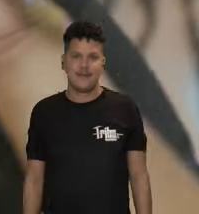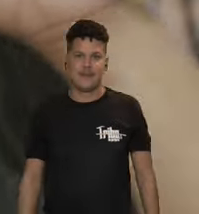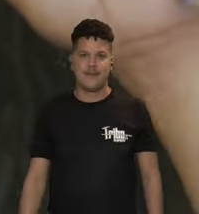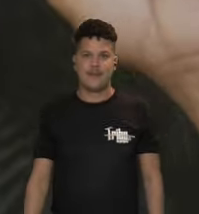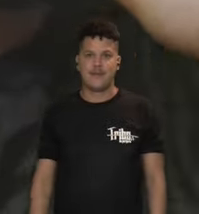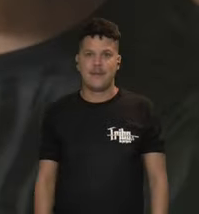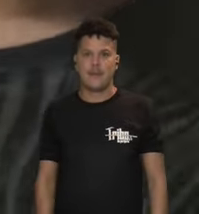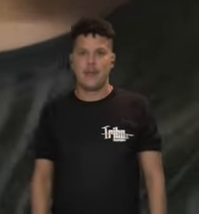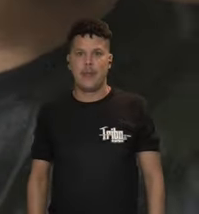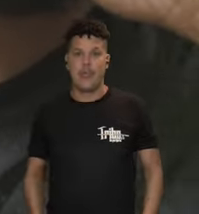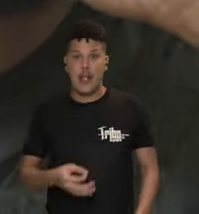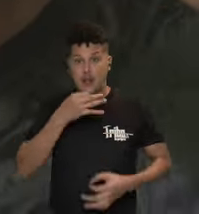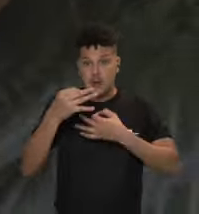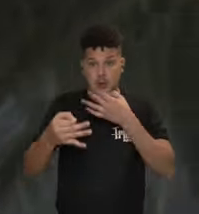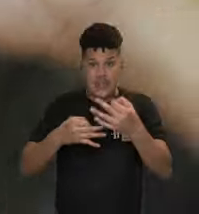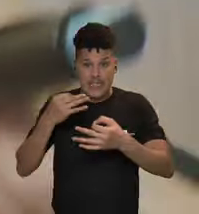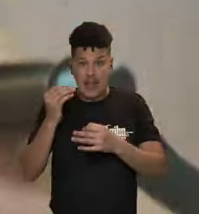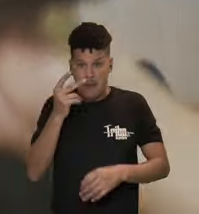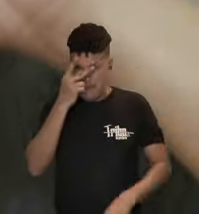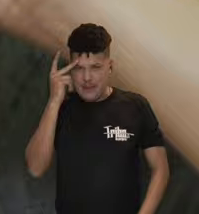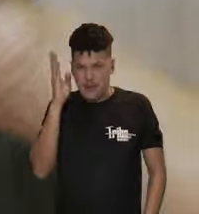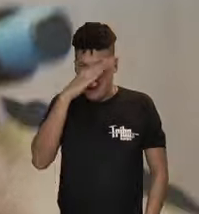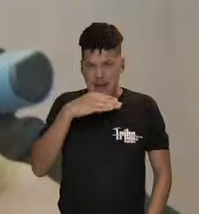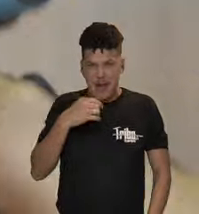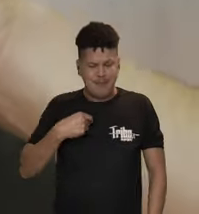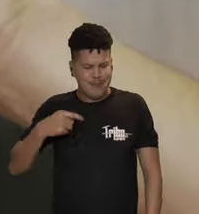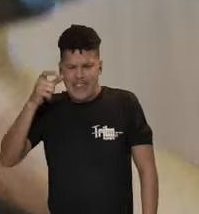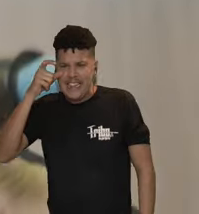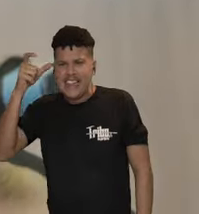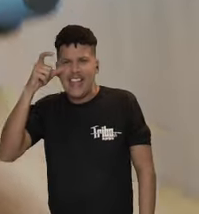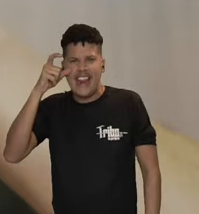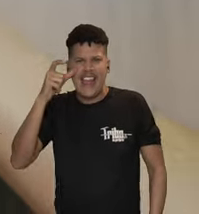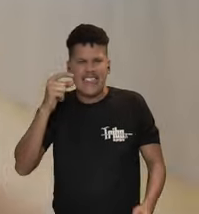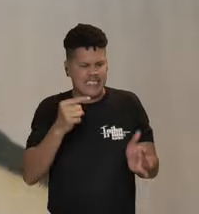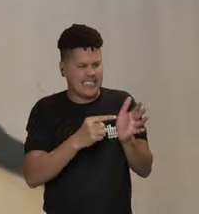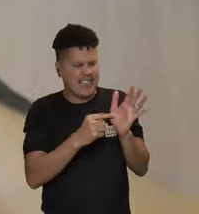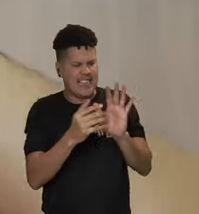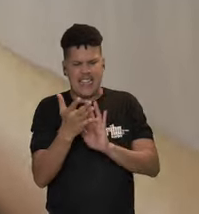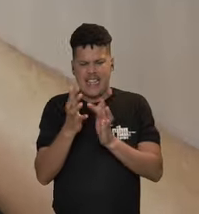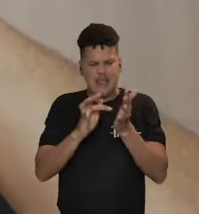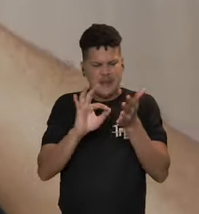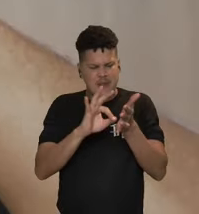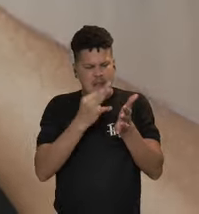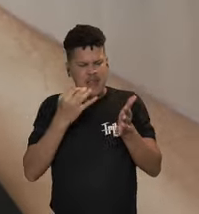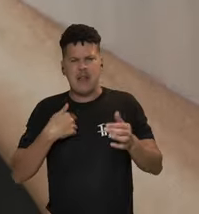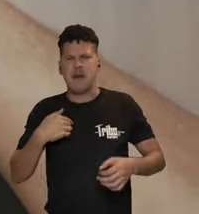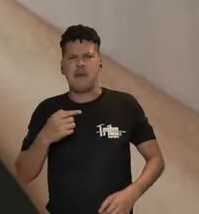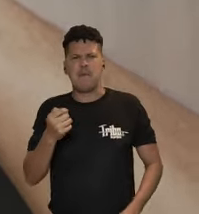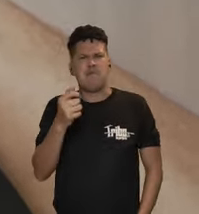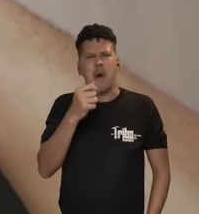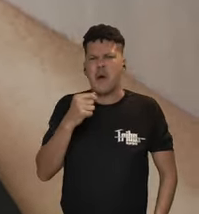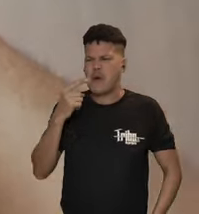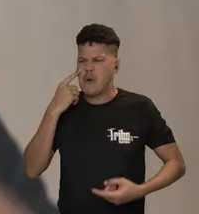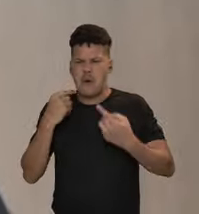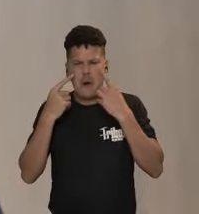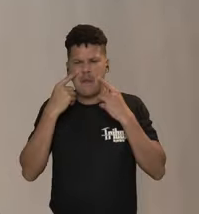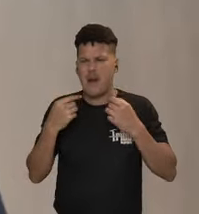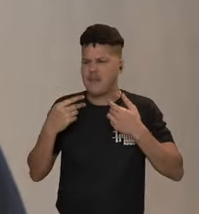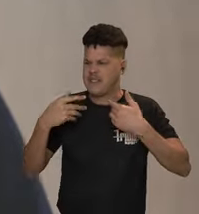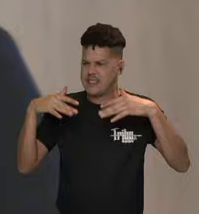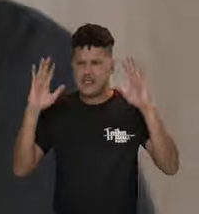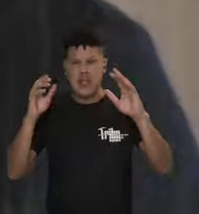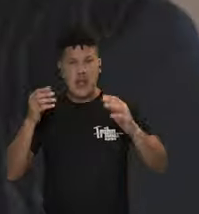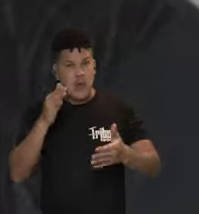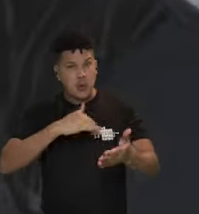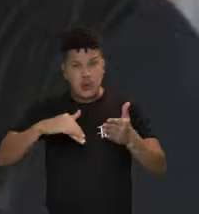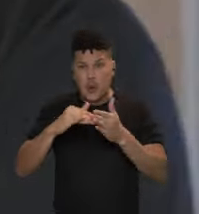Oh, sugestão pra seu vilão. E não me interessa cicatrizes das suas mãos. Pouco já comove suas lágrimas em vão. Se tudo